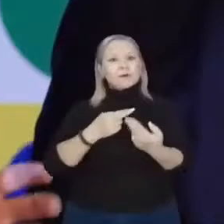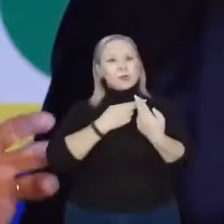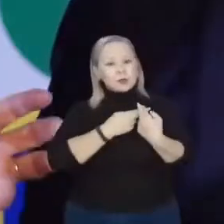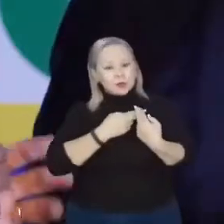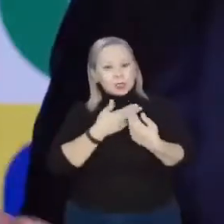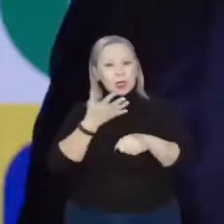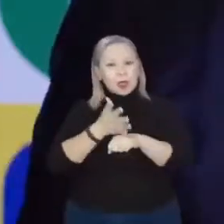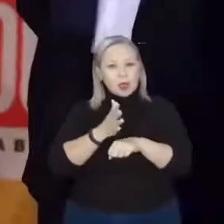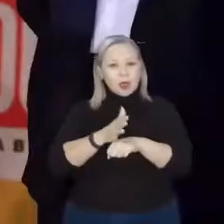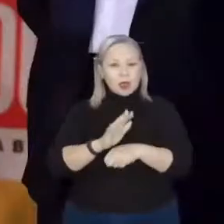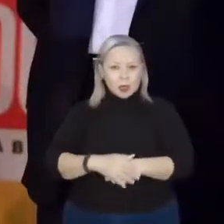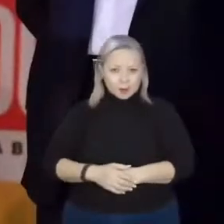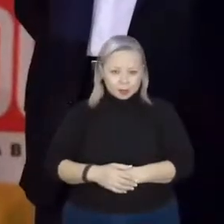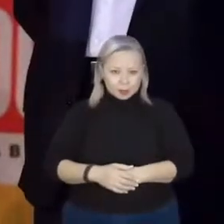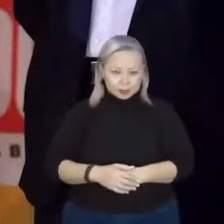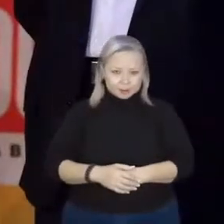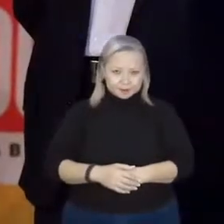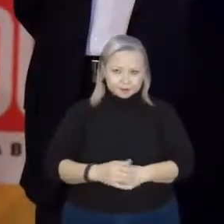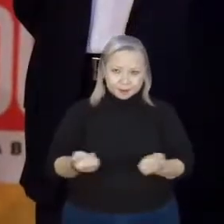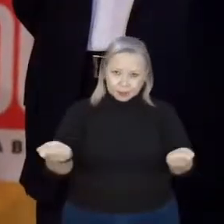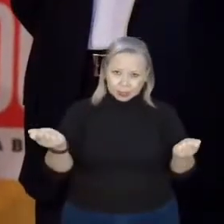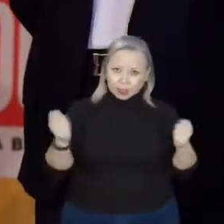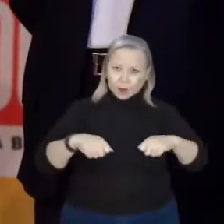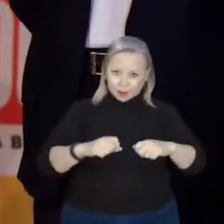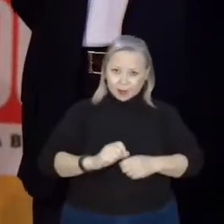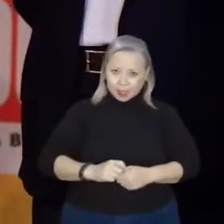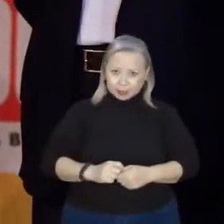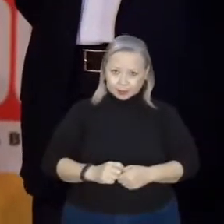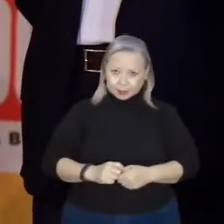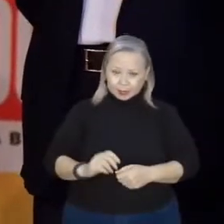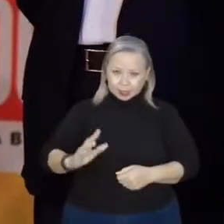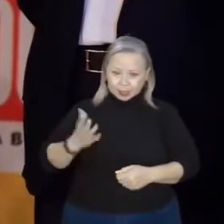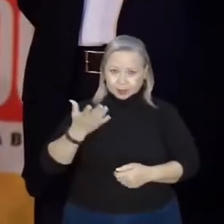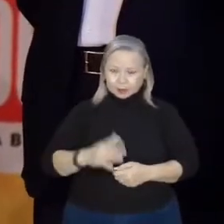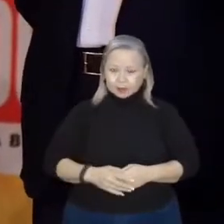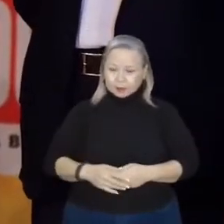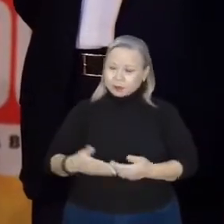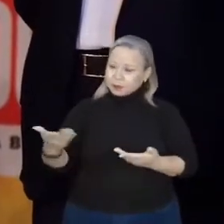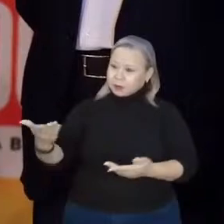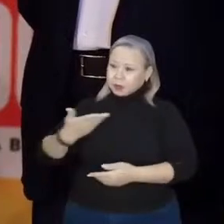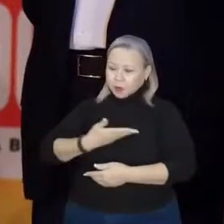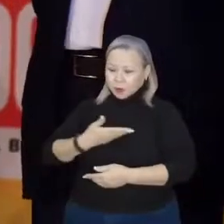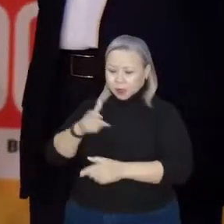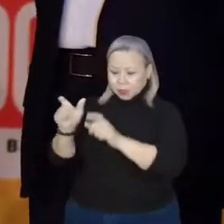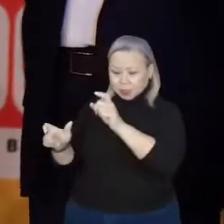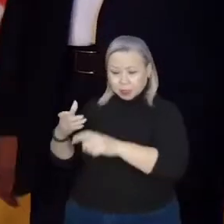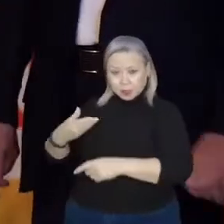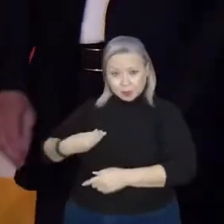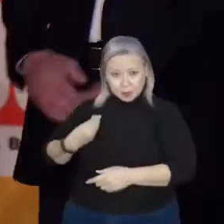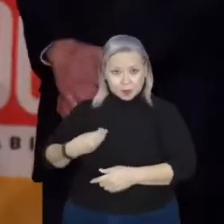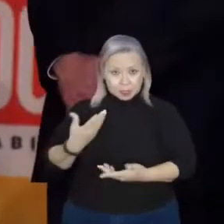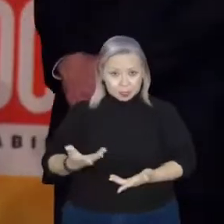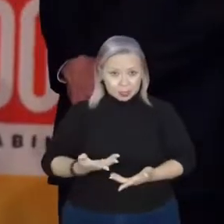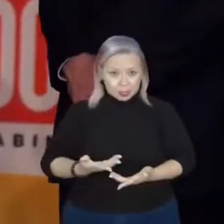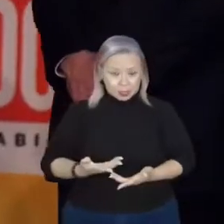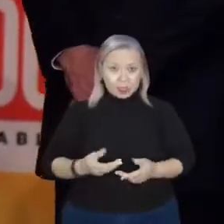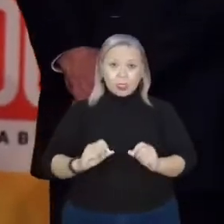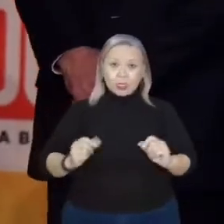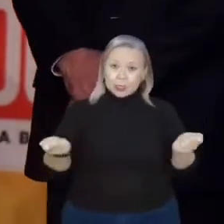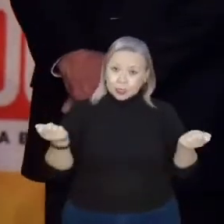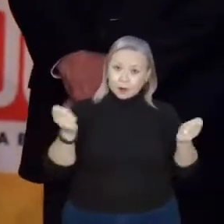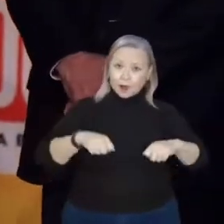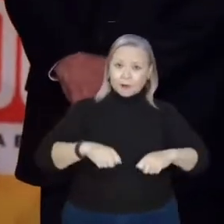Esses companheiros que estão aqui são companheiros aptos, eu diria, são pessoas da